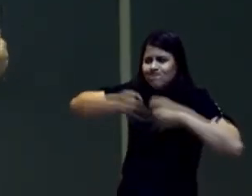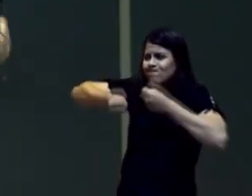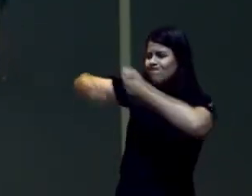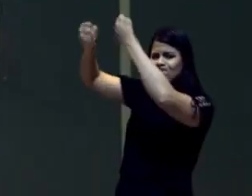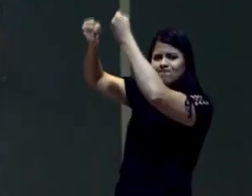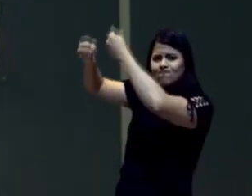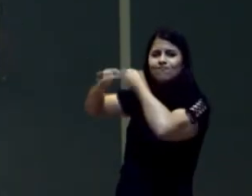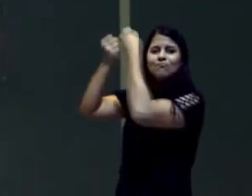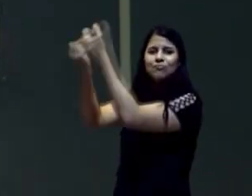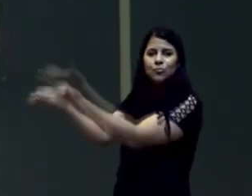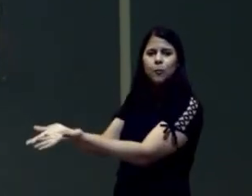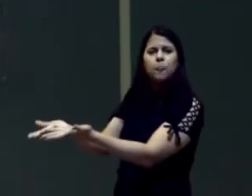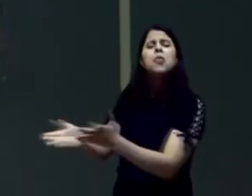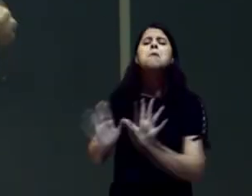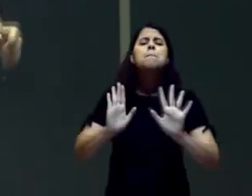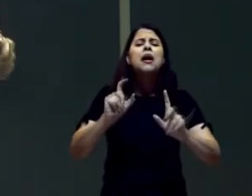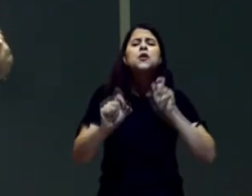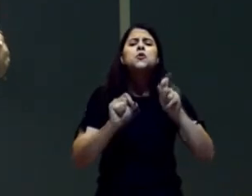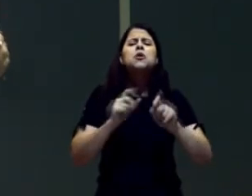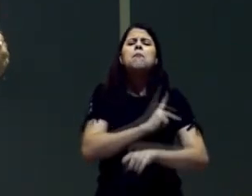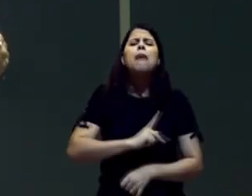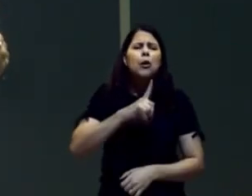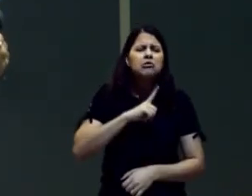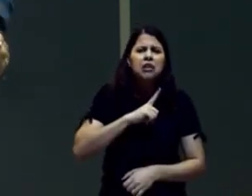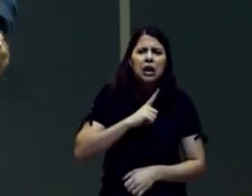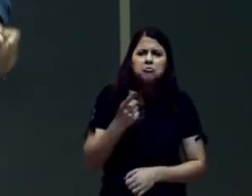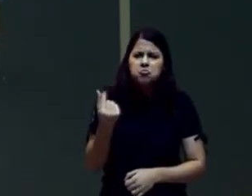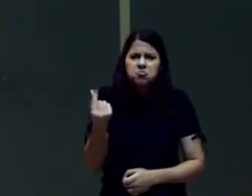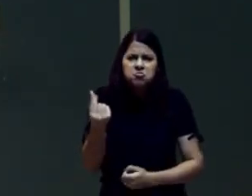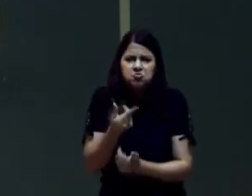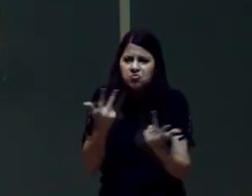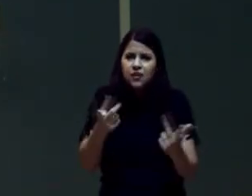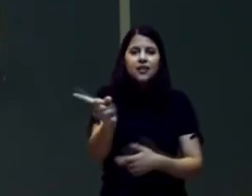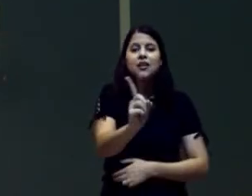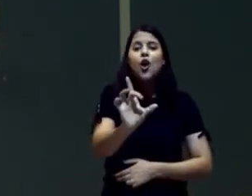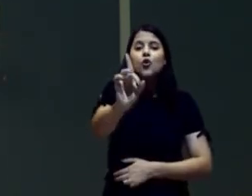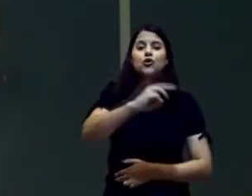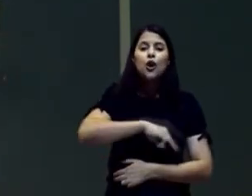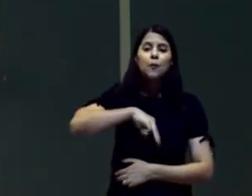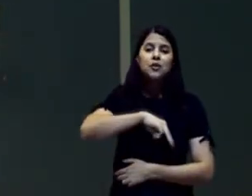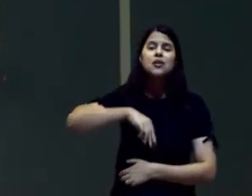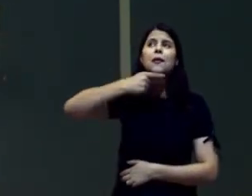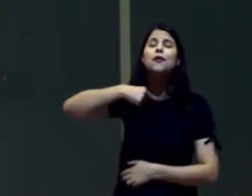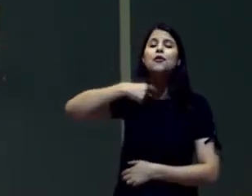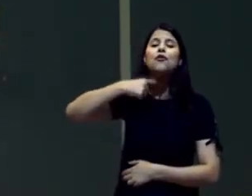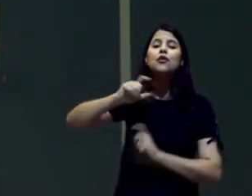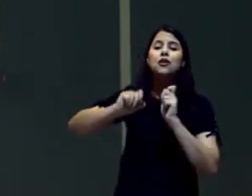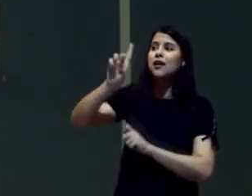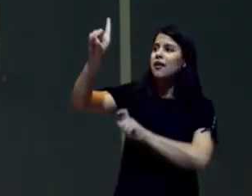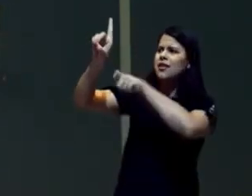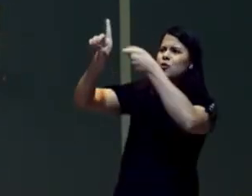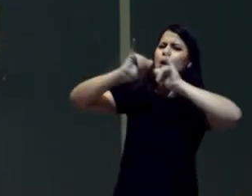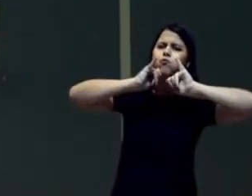tinha era uma chamada missionária e um desejo de fazer o nome de Deus conhecido por onde quer que ele